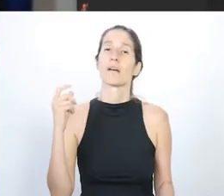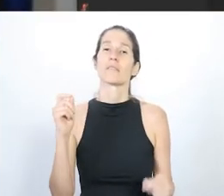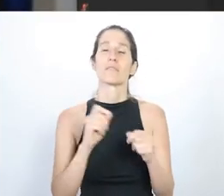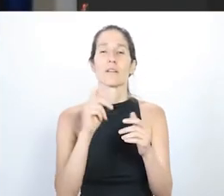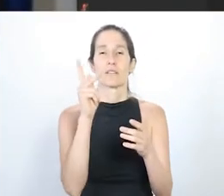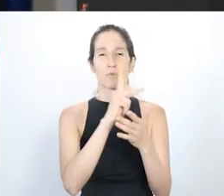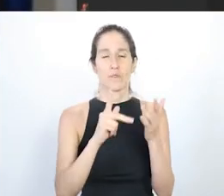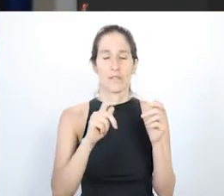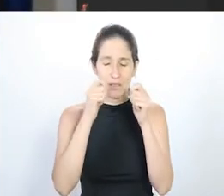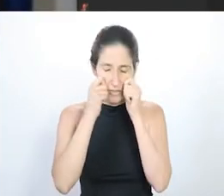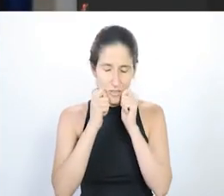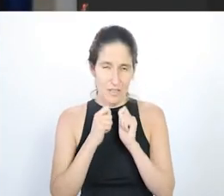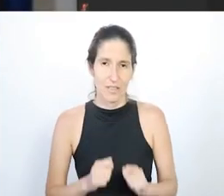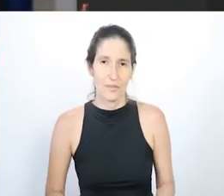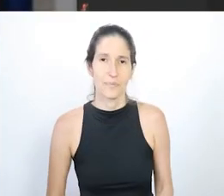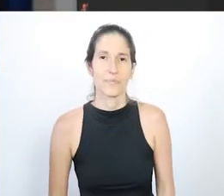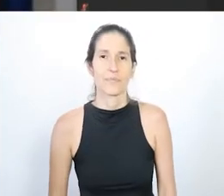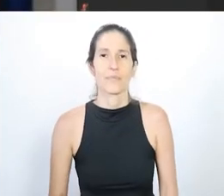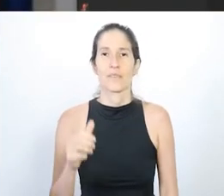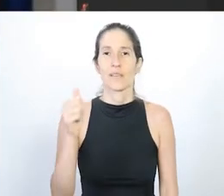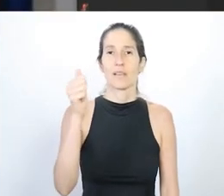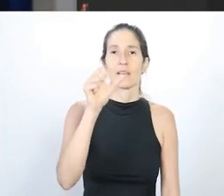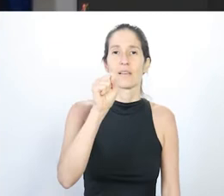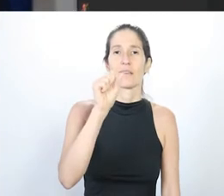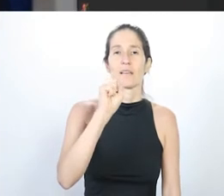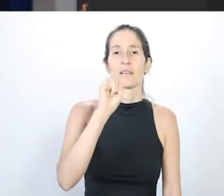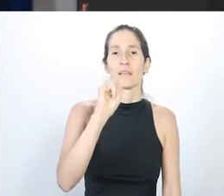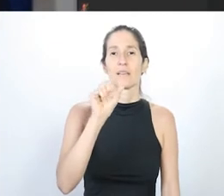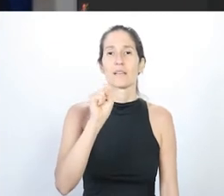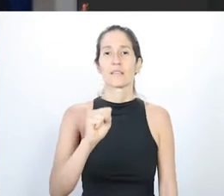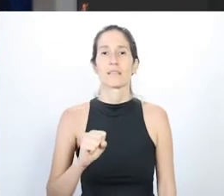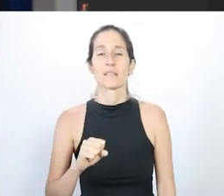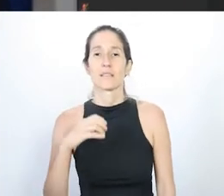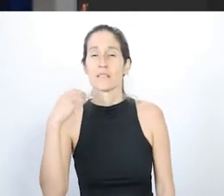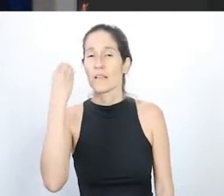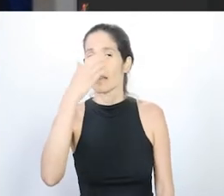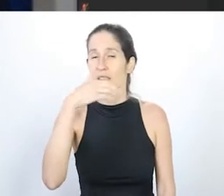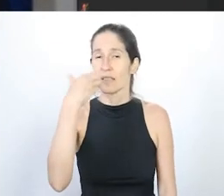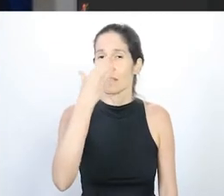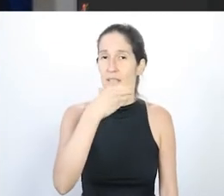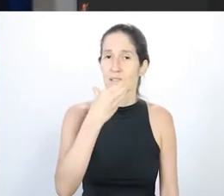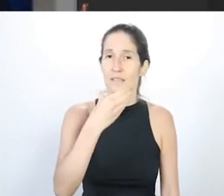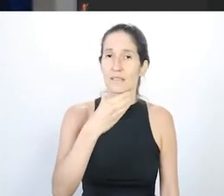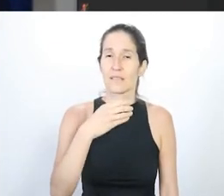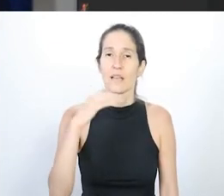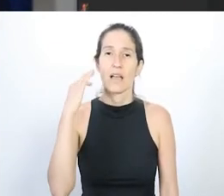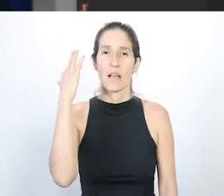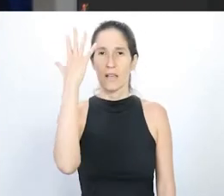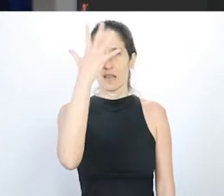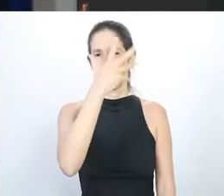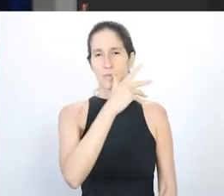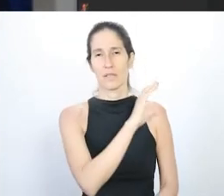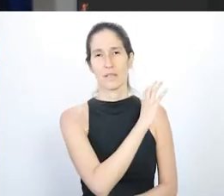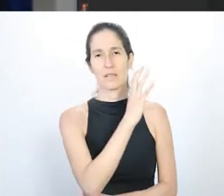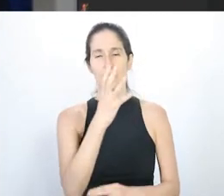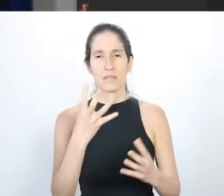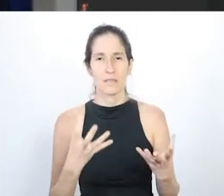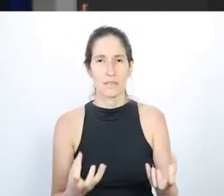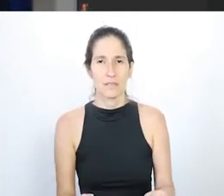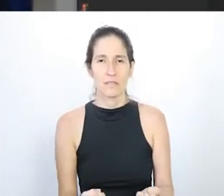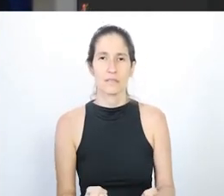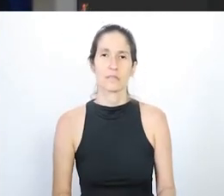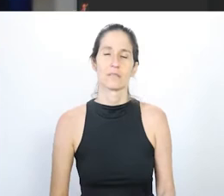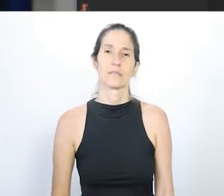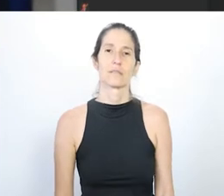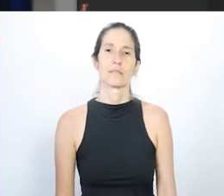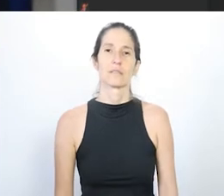Assis Calisto, que canta a beleza do sertão, e